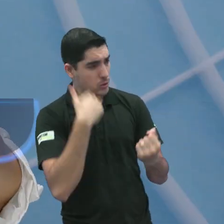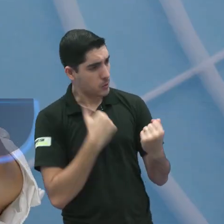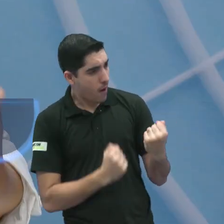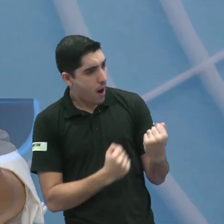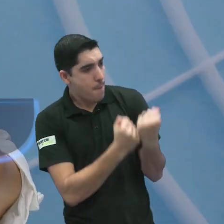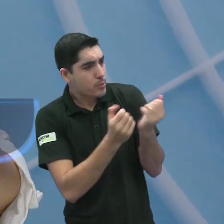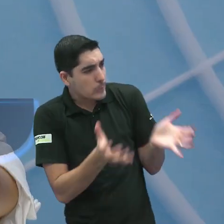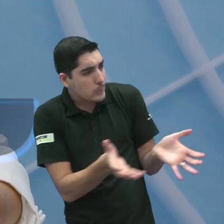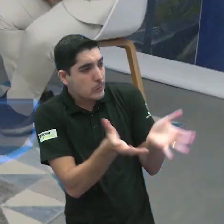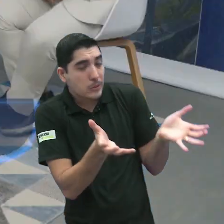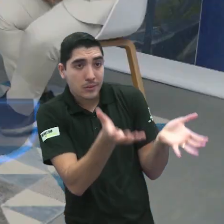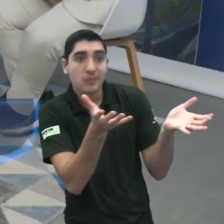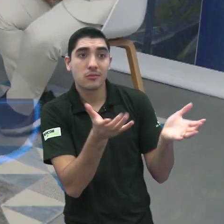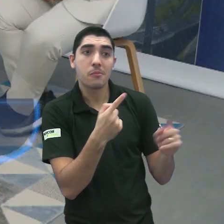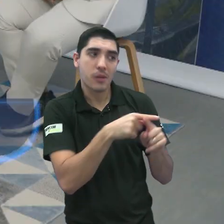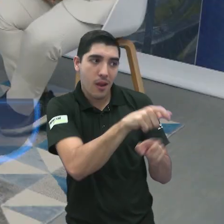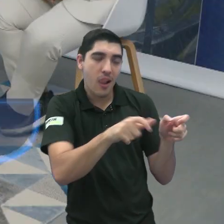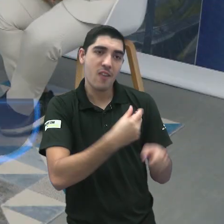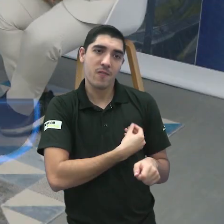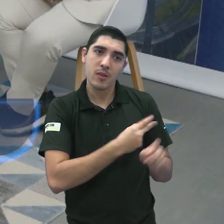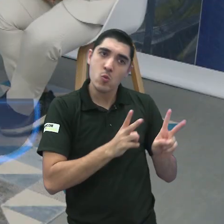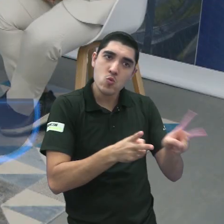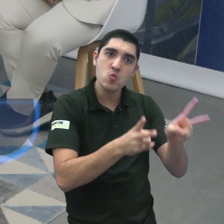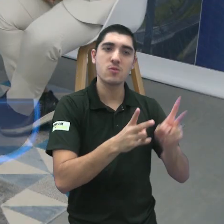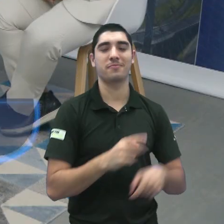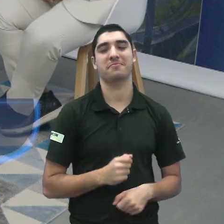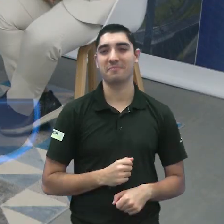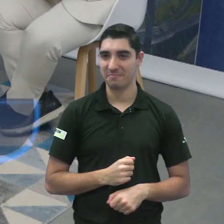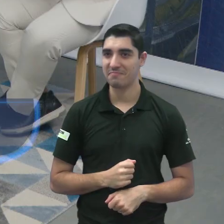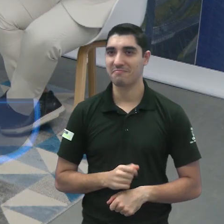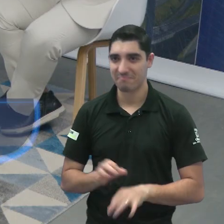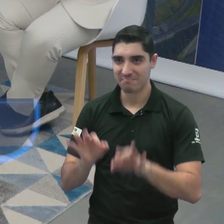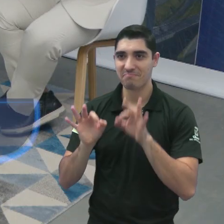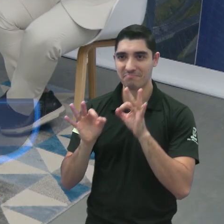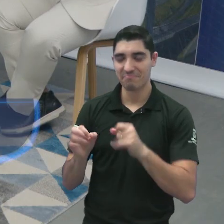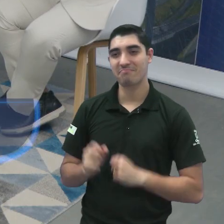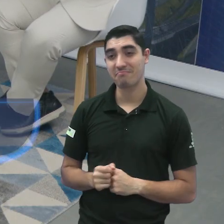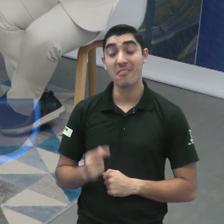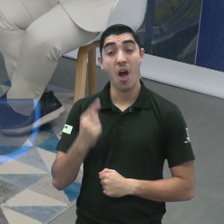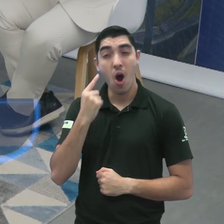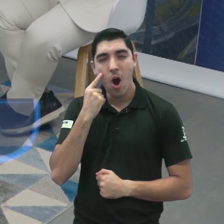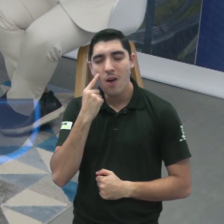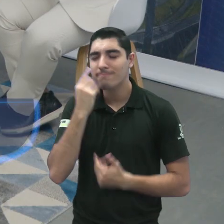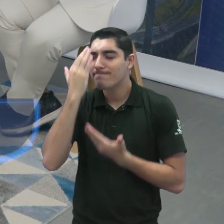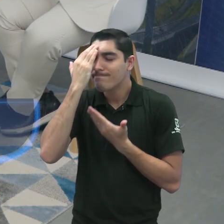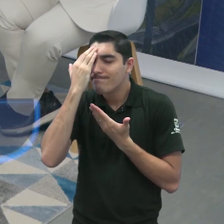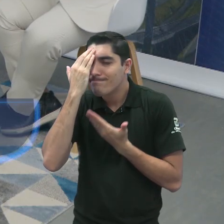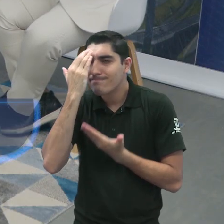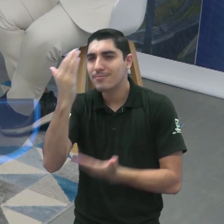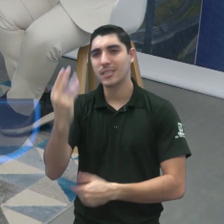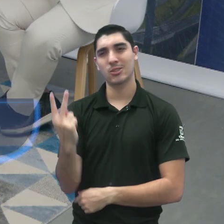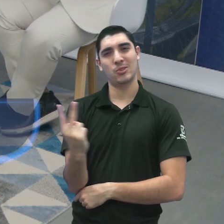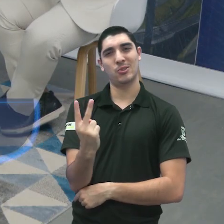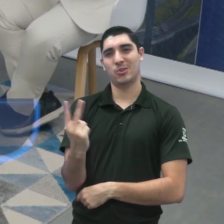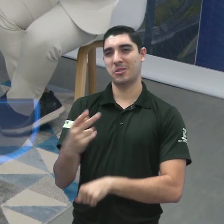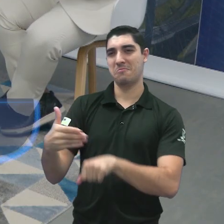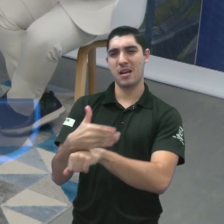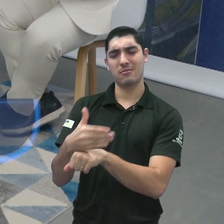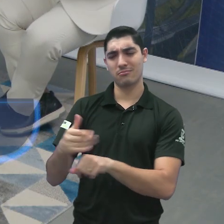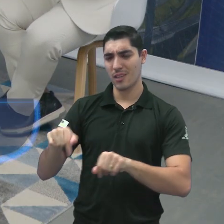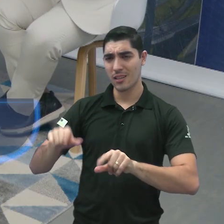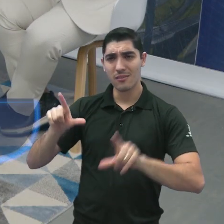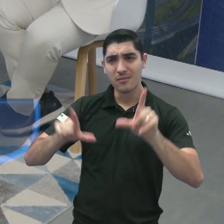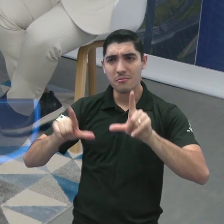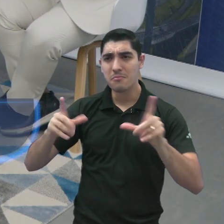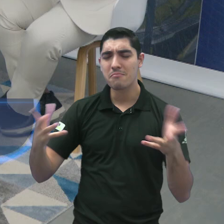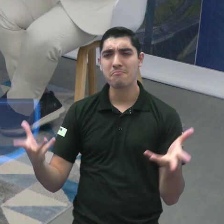para que elas possam também trilhar esse caminho. Com certeza. Meninas, eu quero muito agradecer a participação de vocês, foi brilhante,